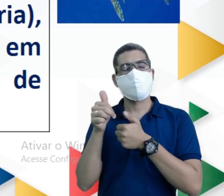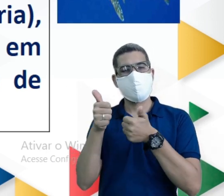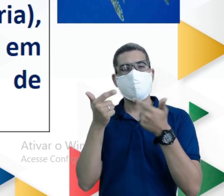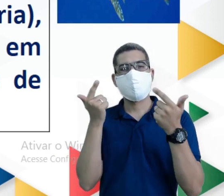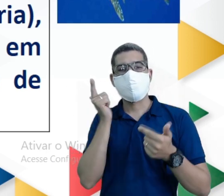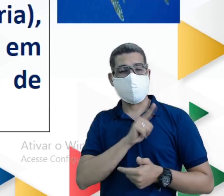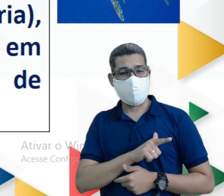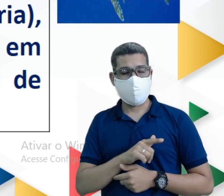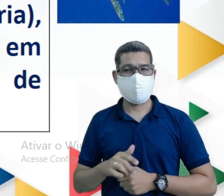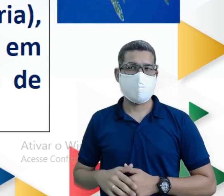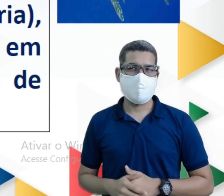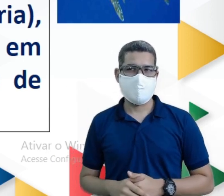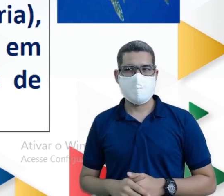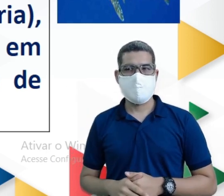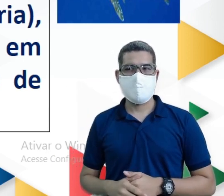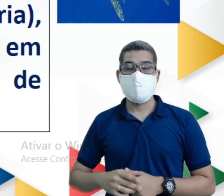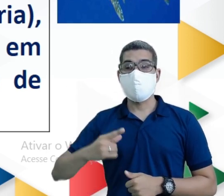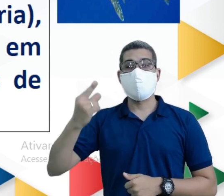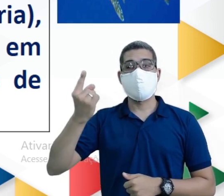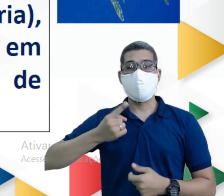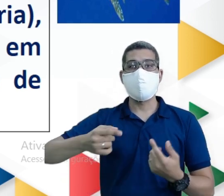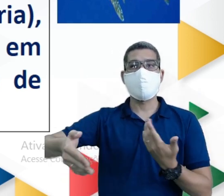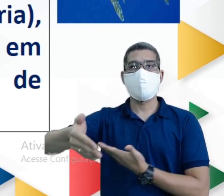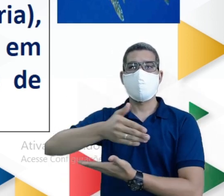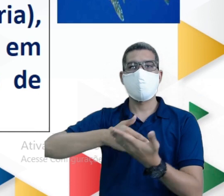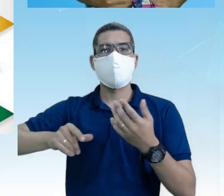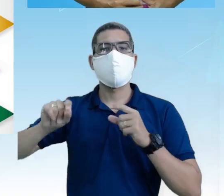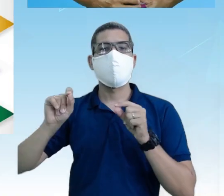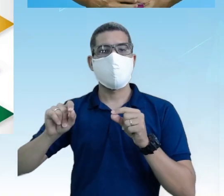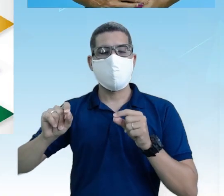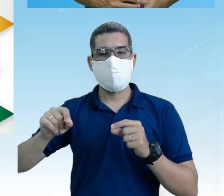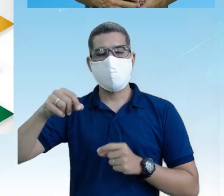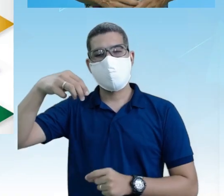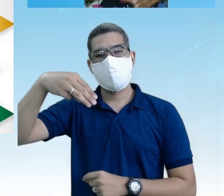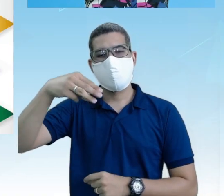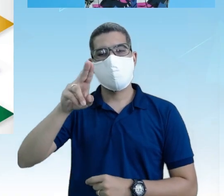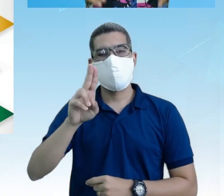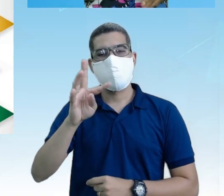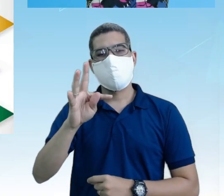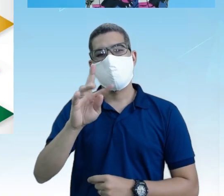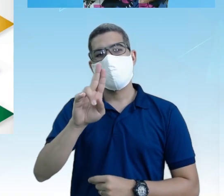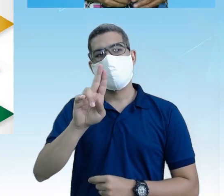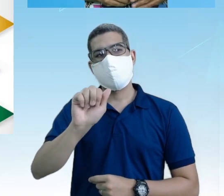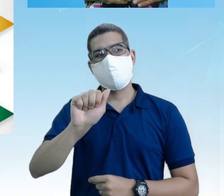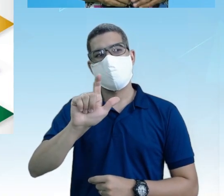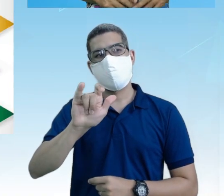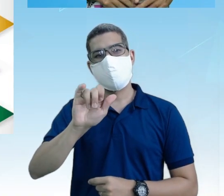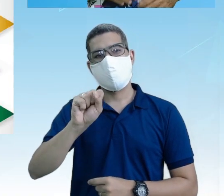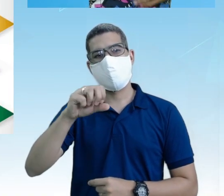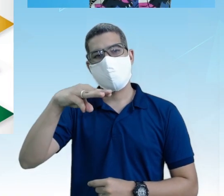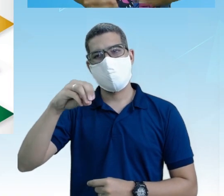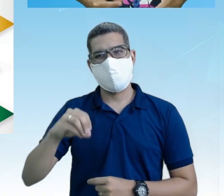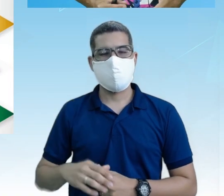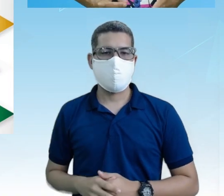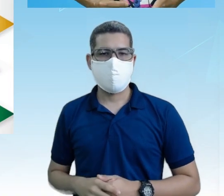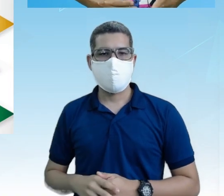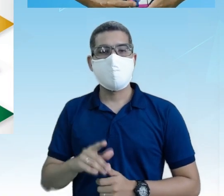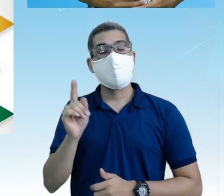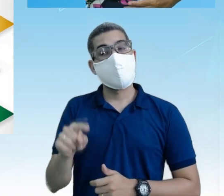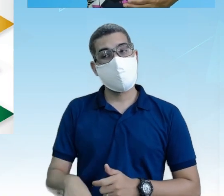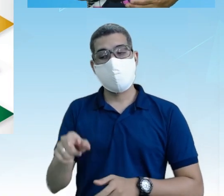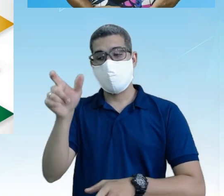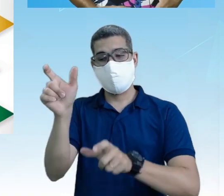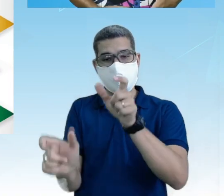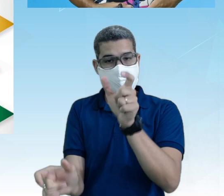espécies. A primeira relação é o mutualismo. O que é que se trata mutualismo? São indivíduos